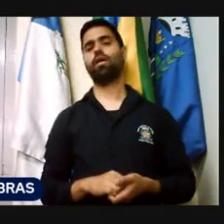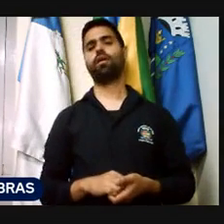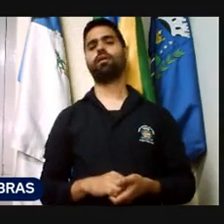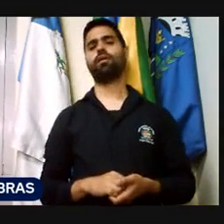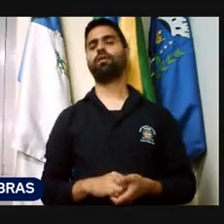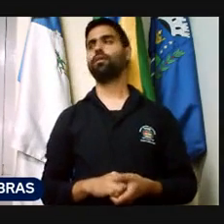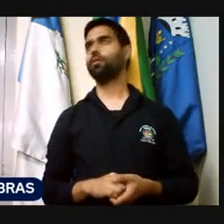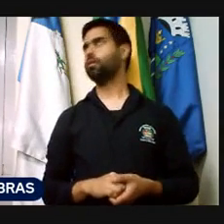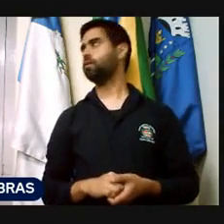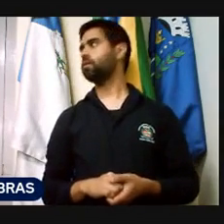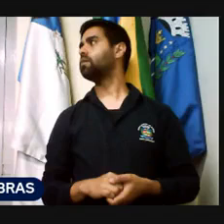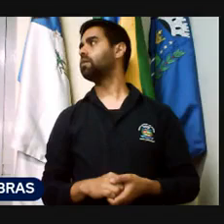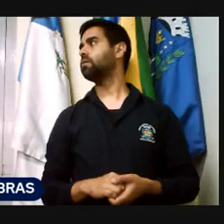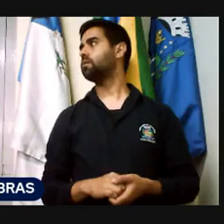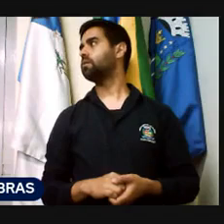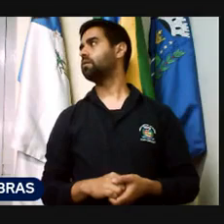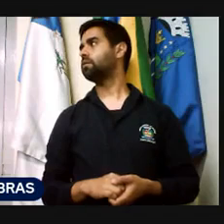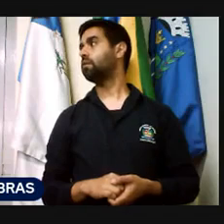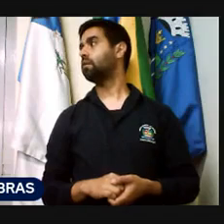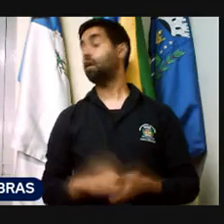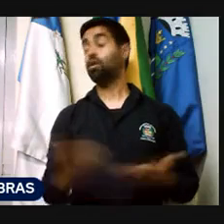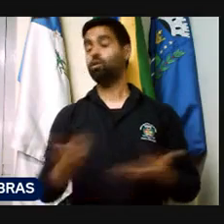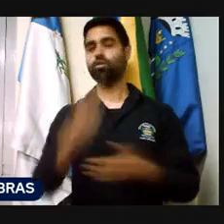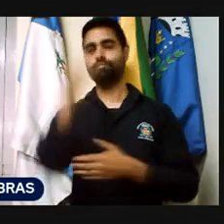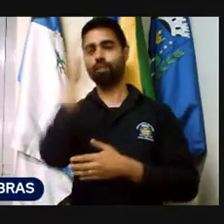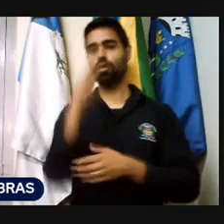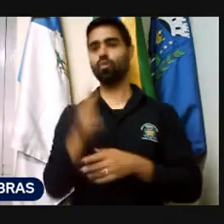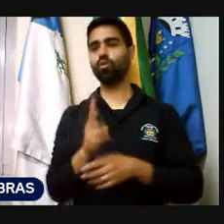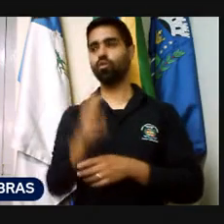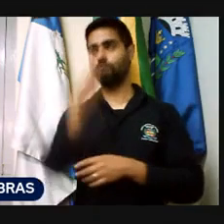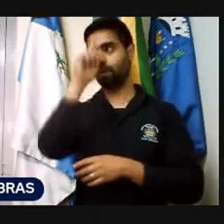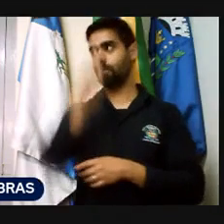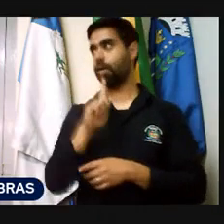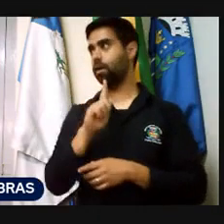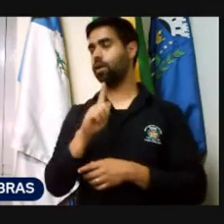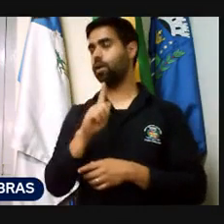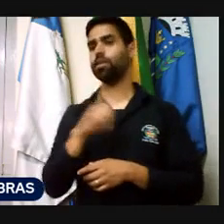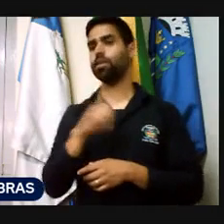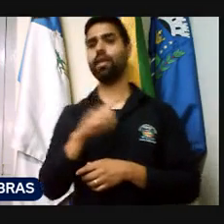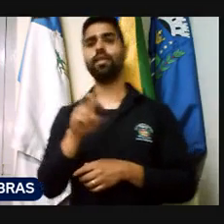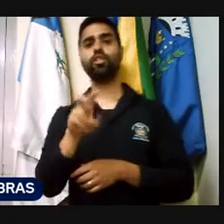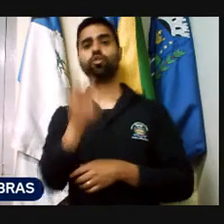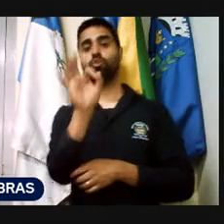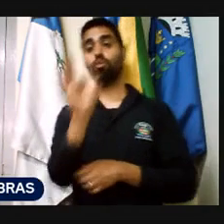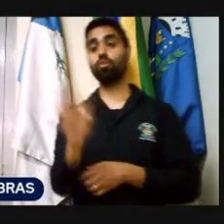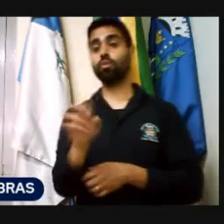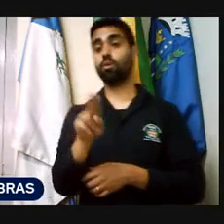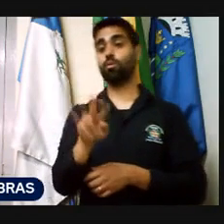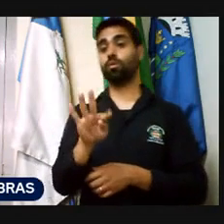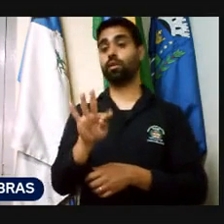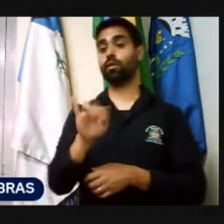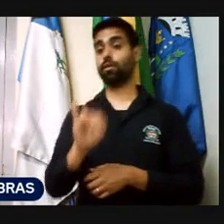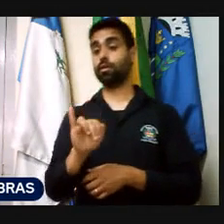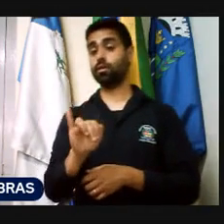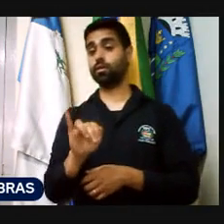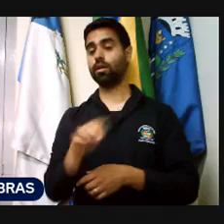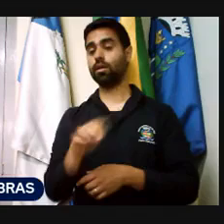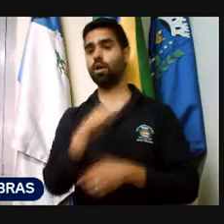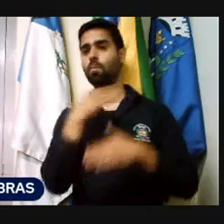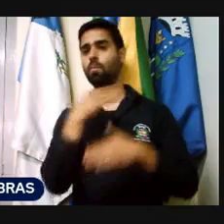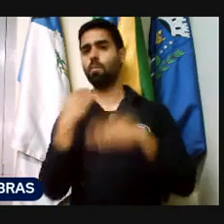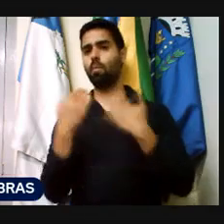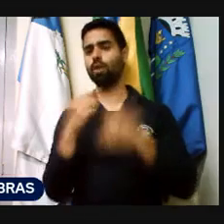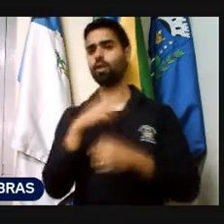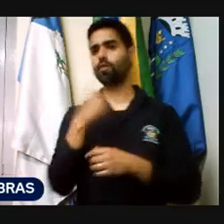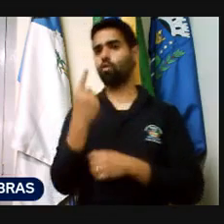a nossa bandeira continua amarela, né? Nós temos a ocupação de 5% do leito de UTI, óbitos nós tivemos